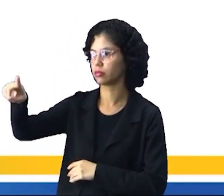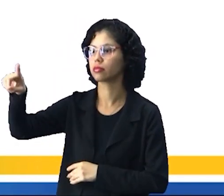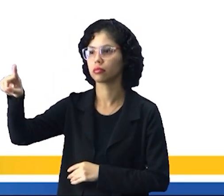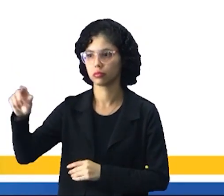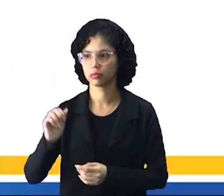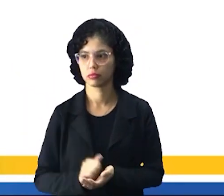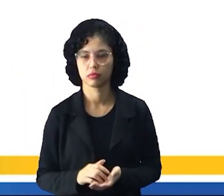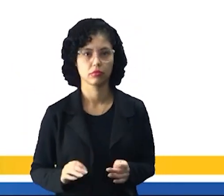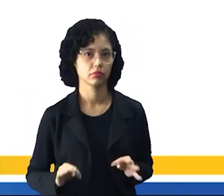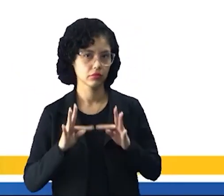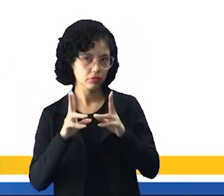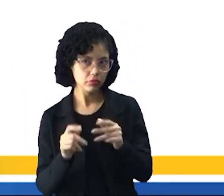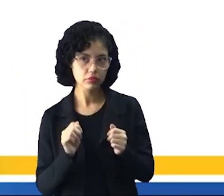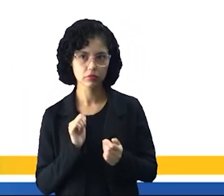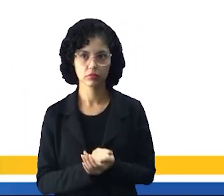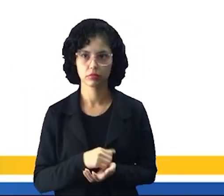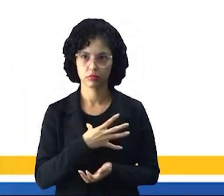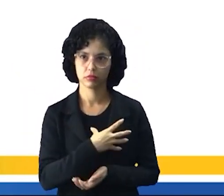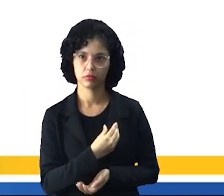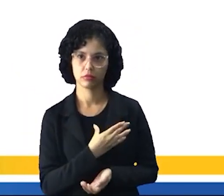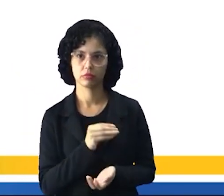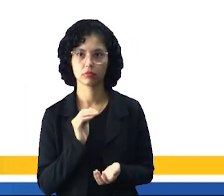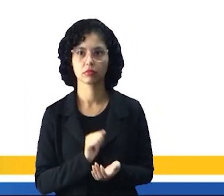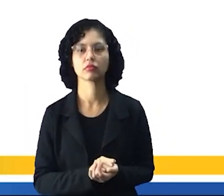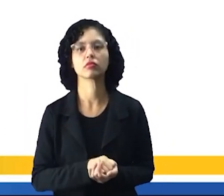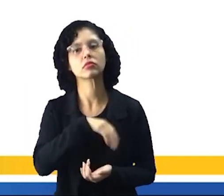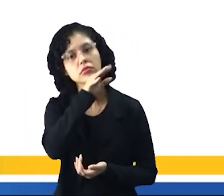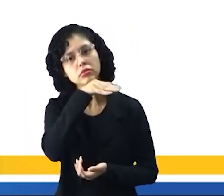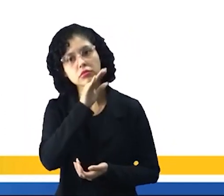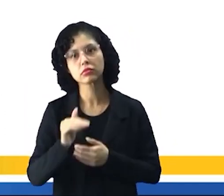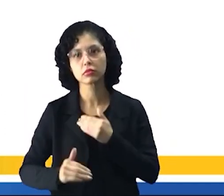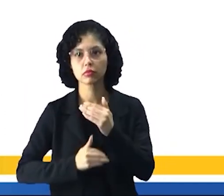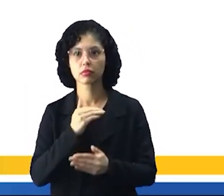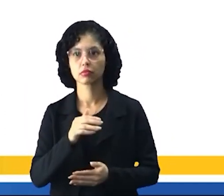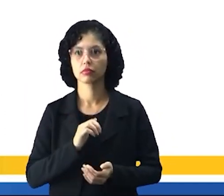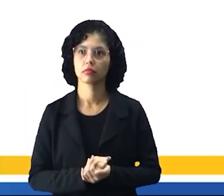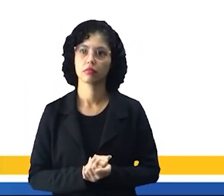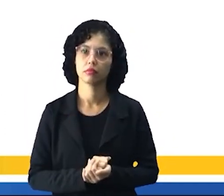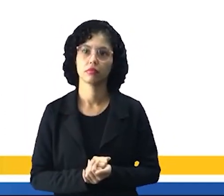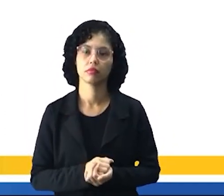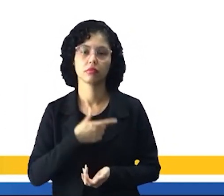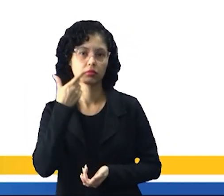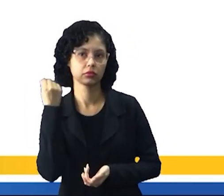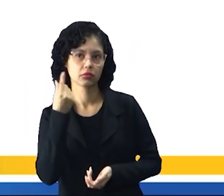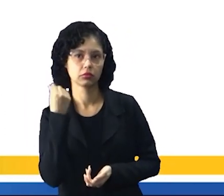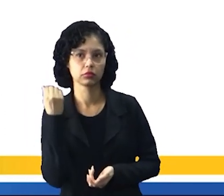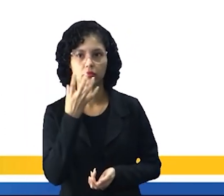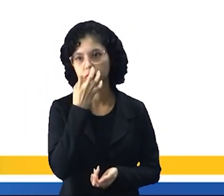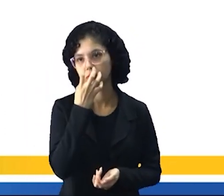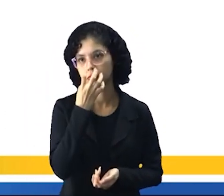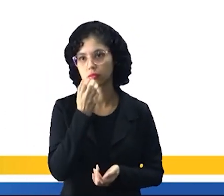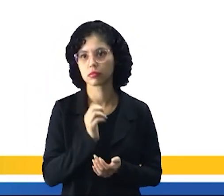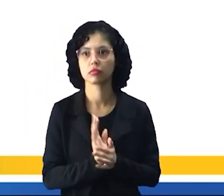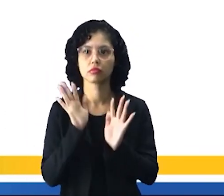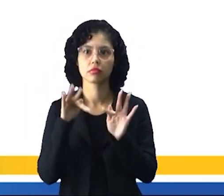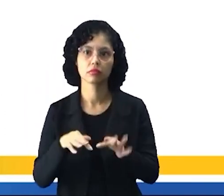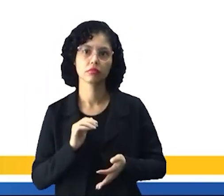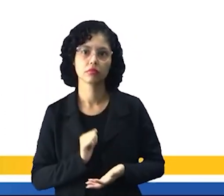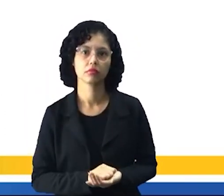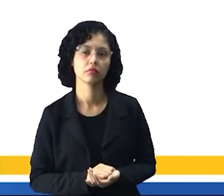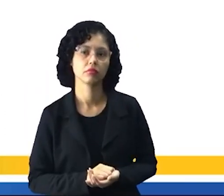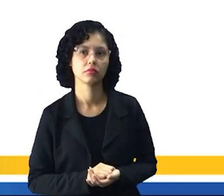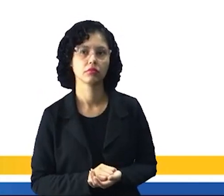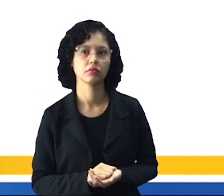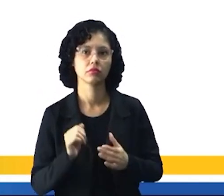né? Todos que estão aqui são mamíferos, e aí os animais mais evoluídos, a gente vai ter já os felinos, os caninos, por fim a gente